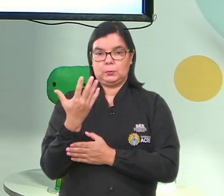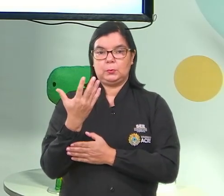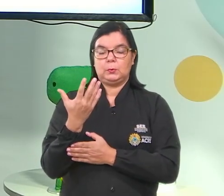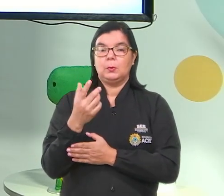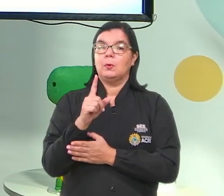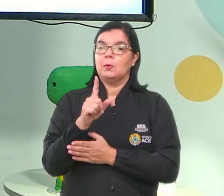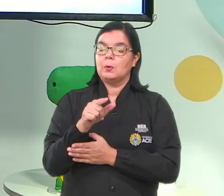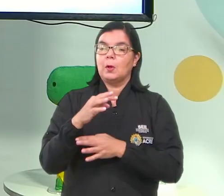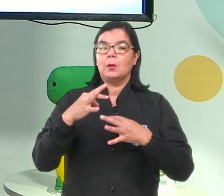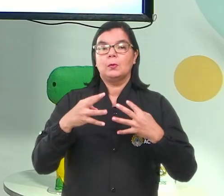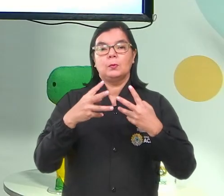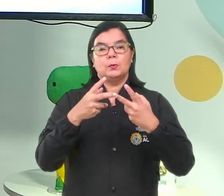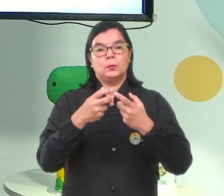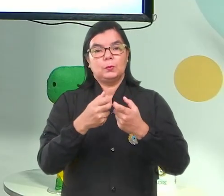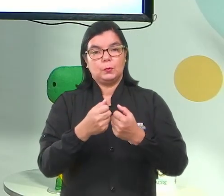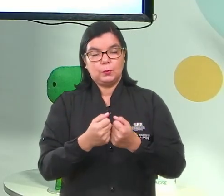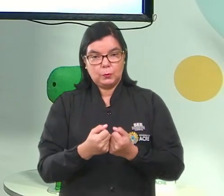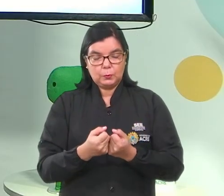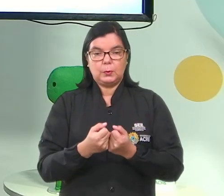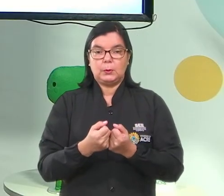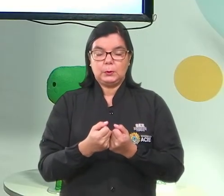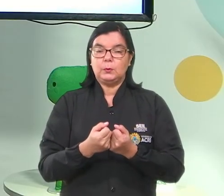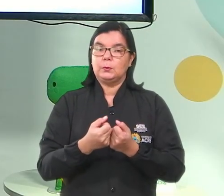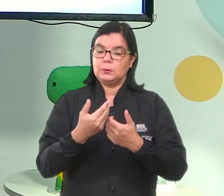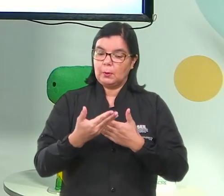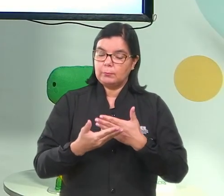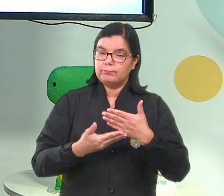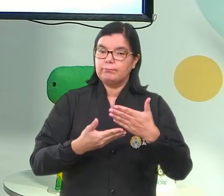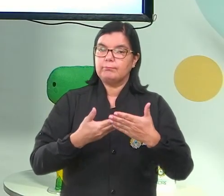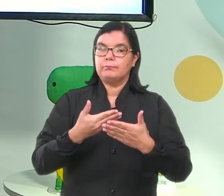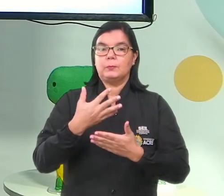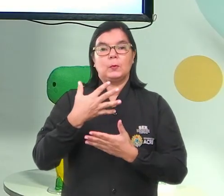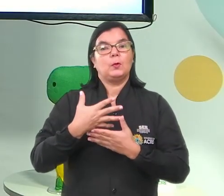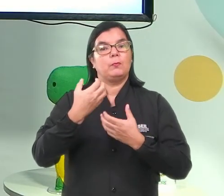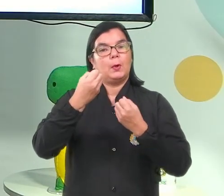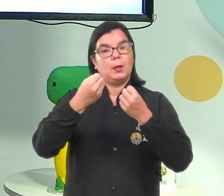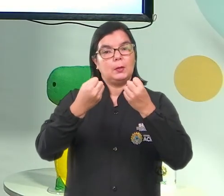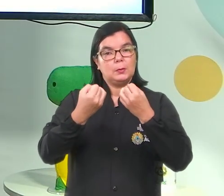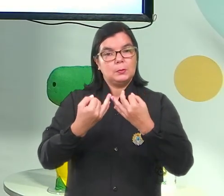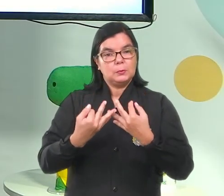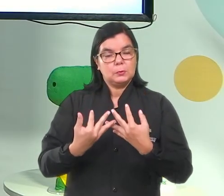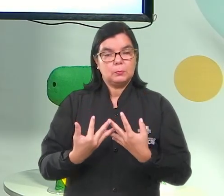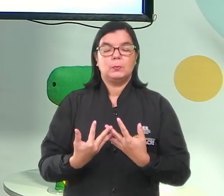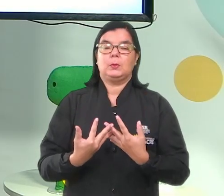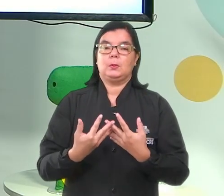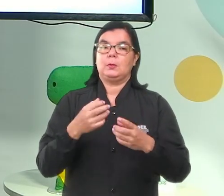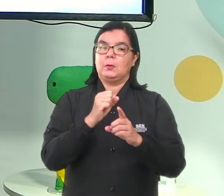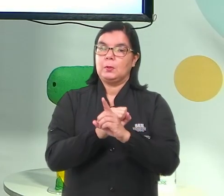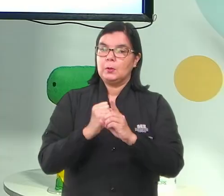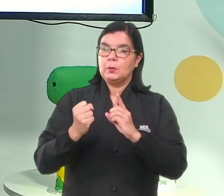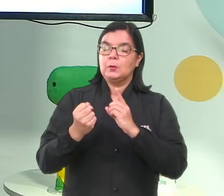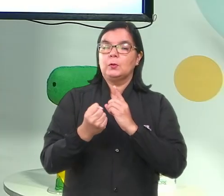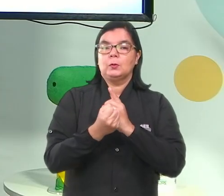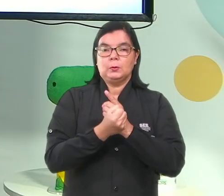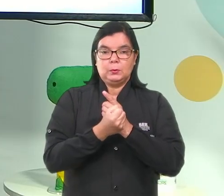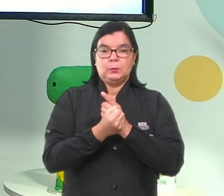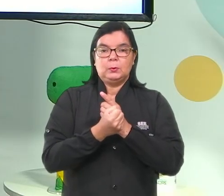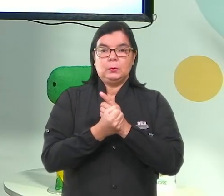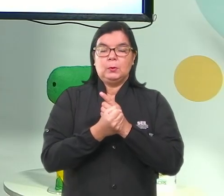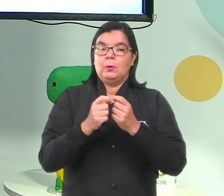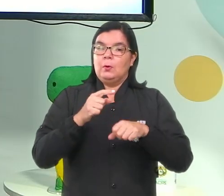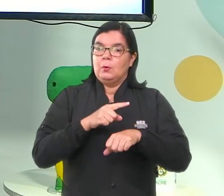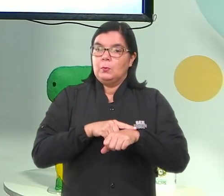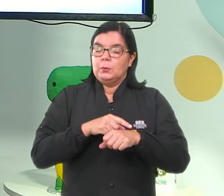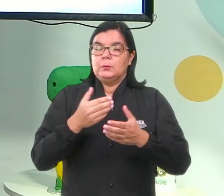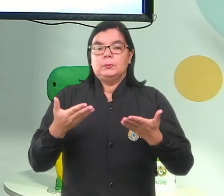que é todo esse desenrolar que vai justificando a configuração social em determinados